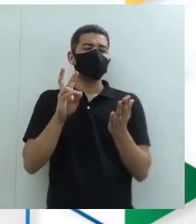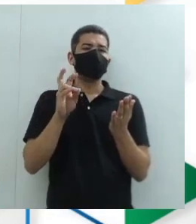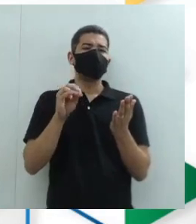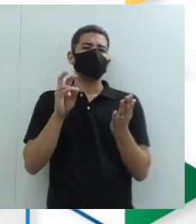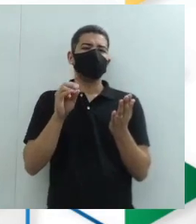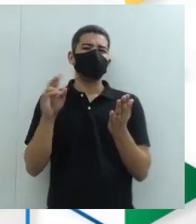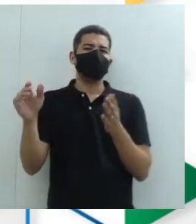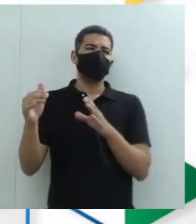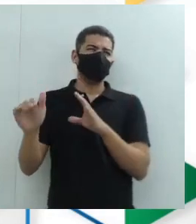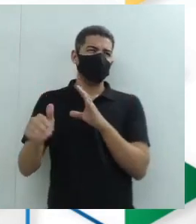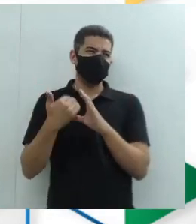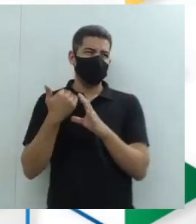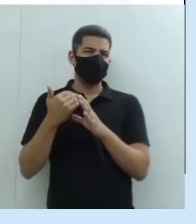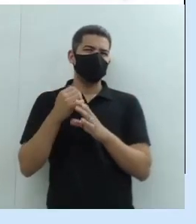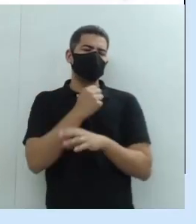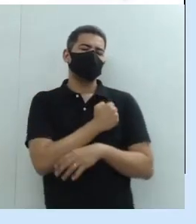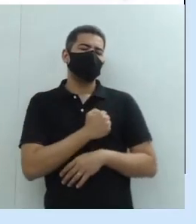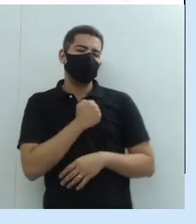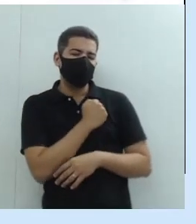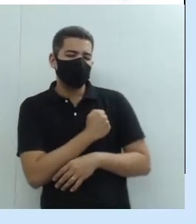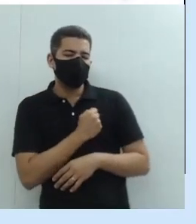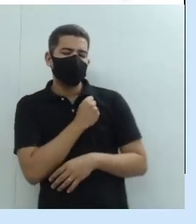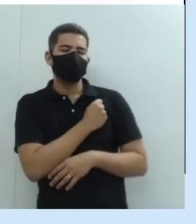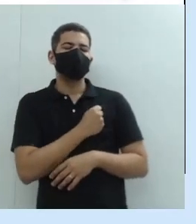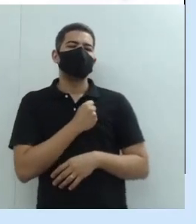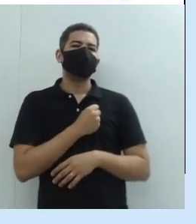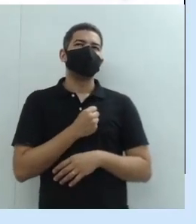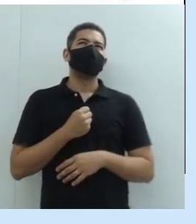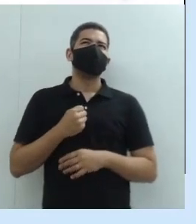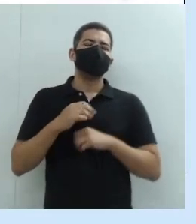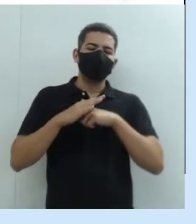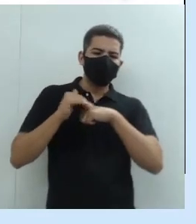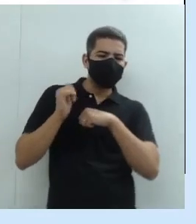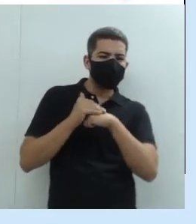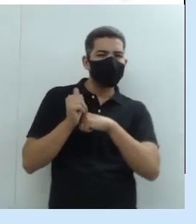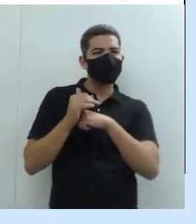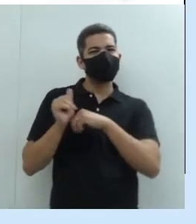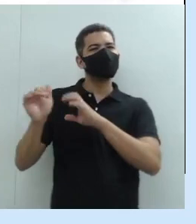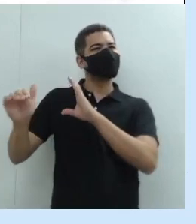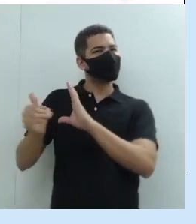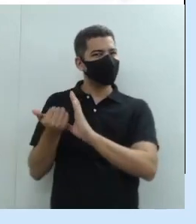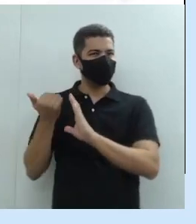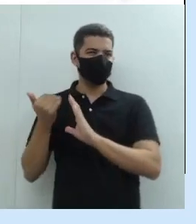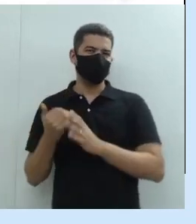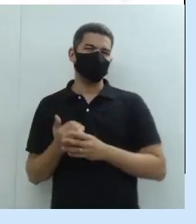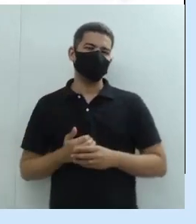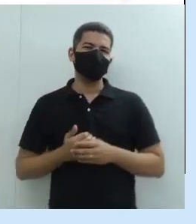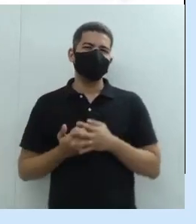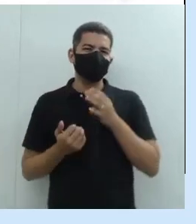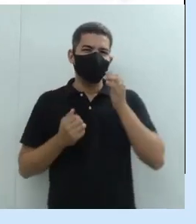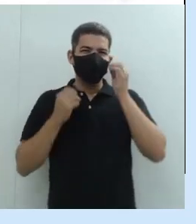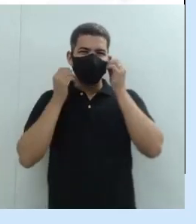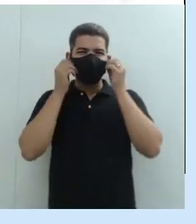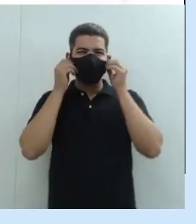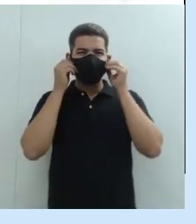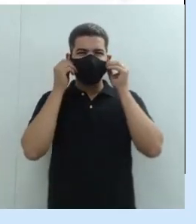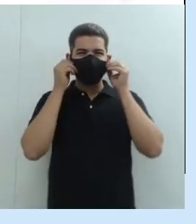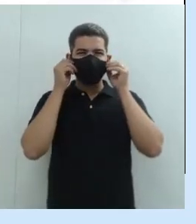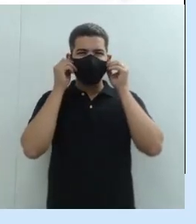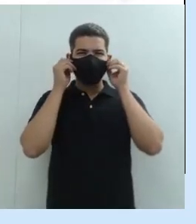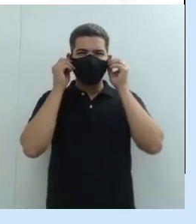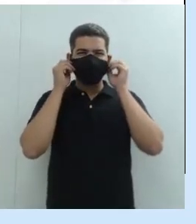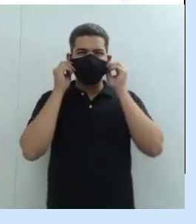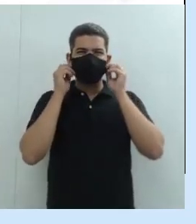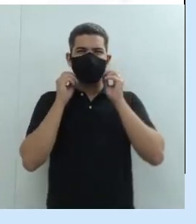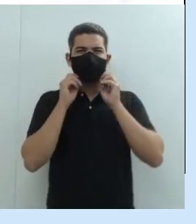uma mensagem de saudade, uma mensagem de carinho. É normalmente o que a gente imagina quando se conversa com